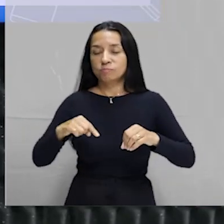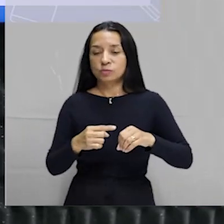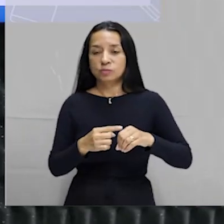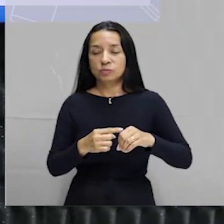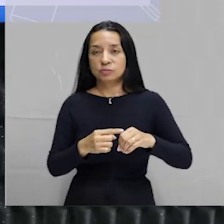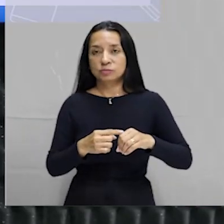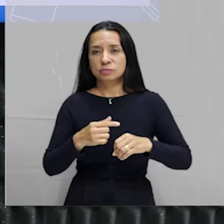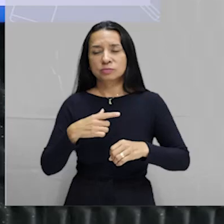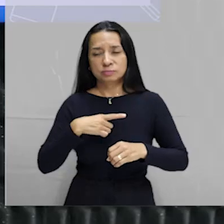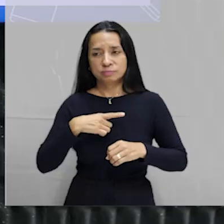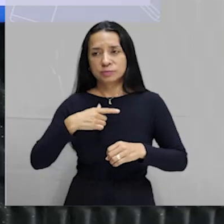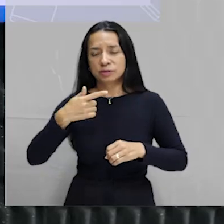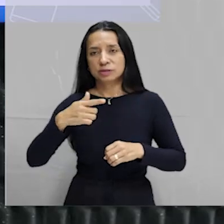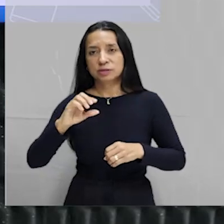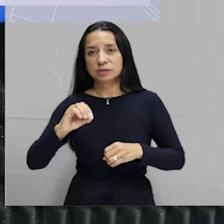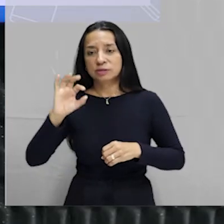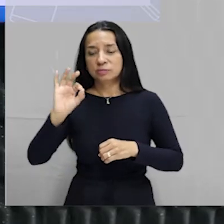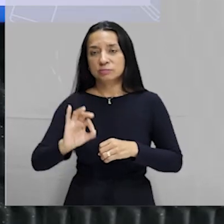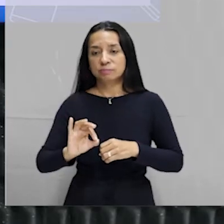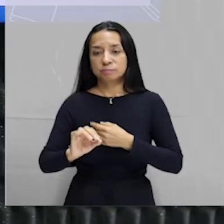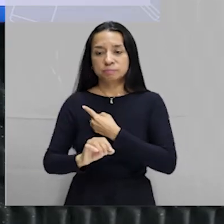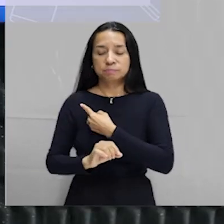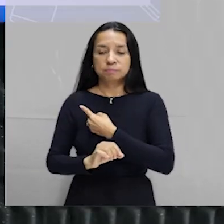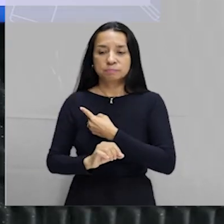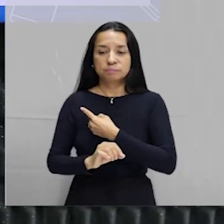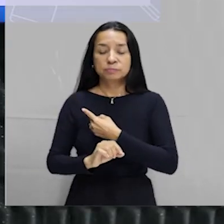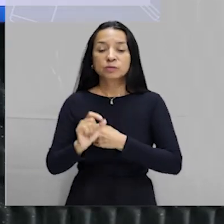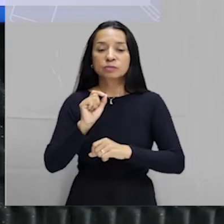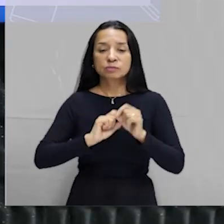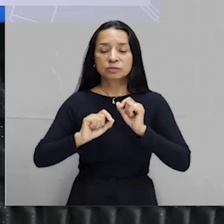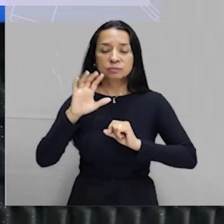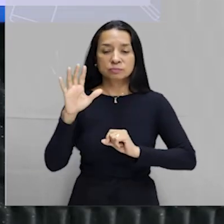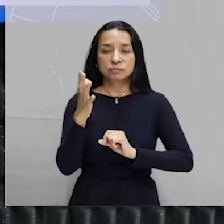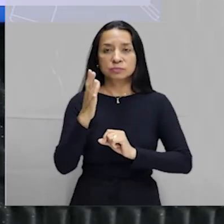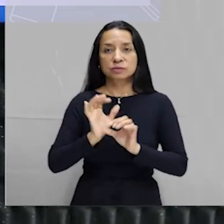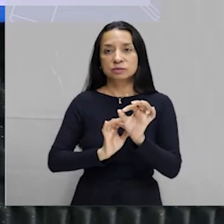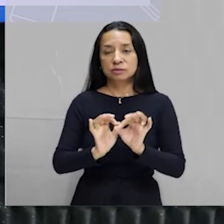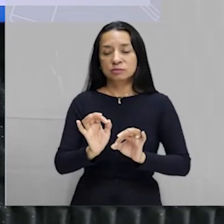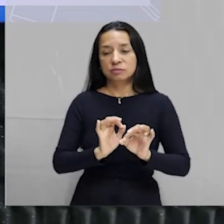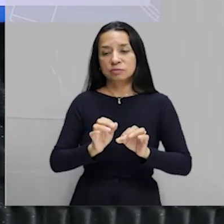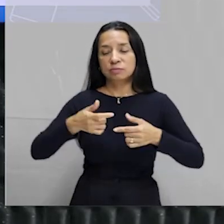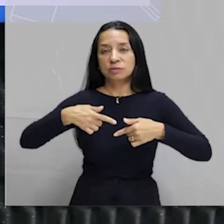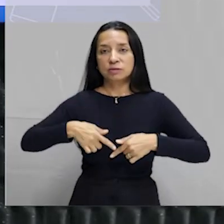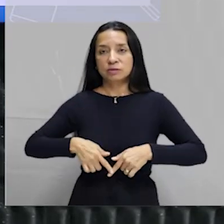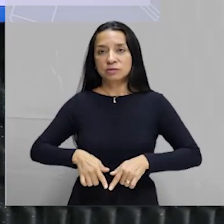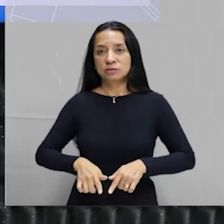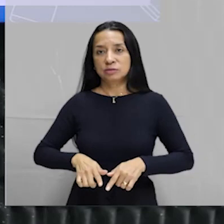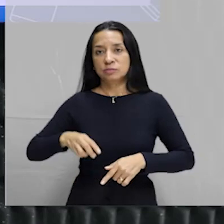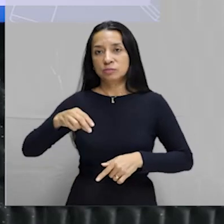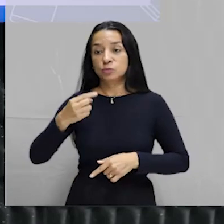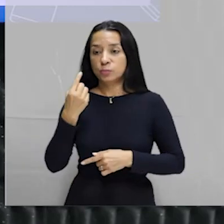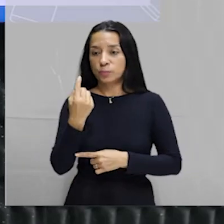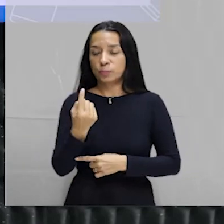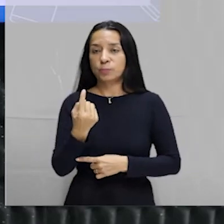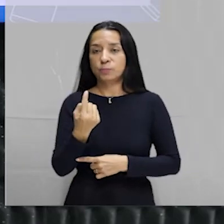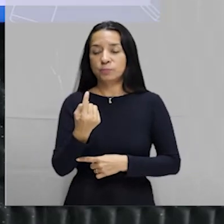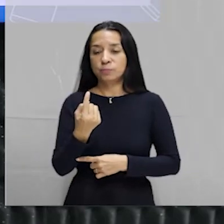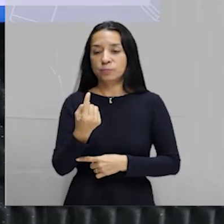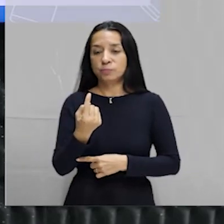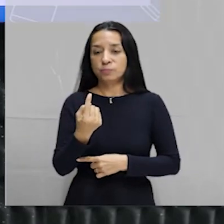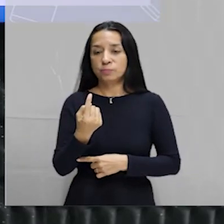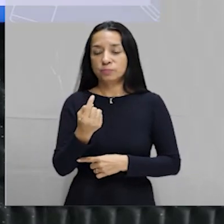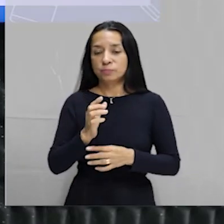dos casos. O que, que vai acontecer nessa situação aqui? Vai se formar gêmeos monozigóticos no estágio